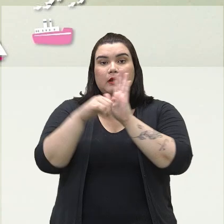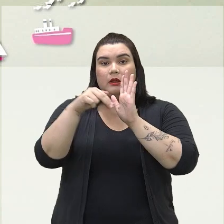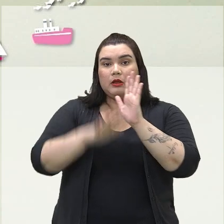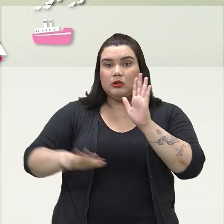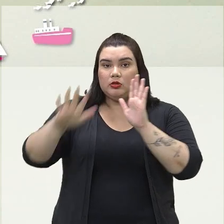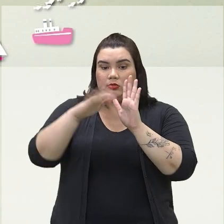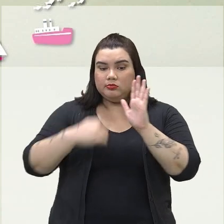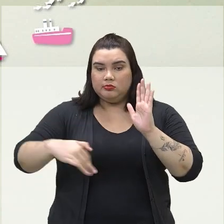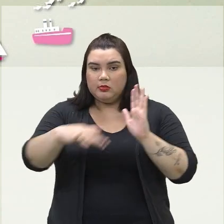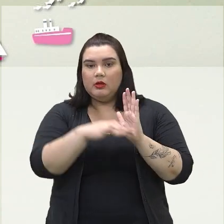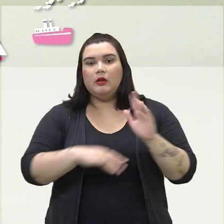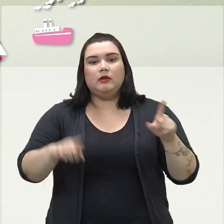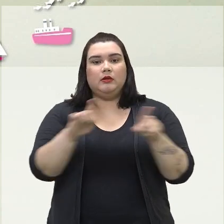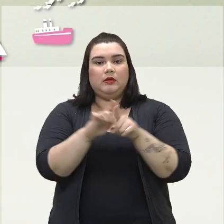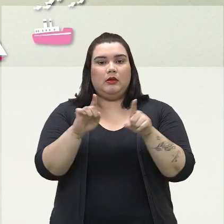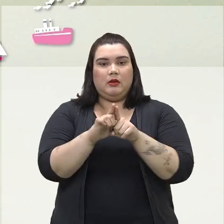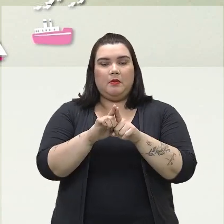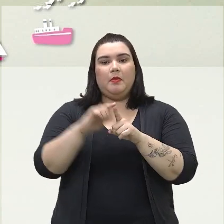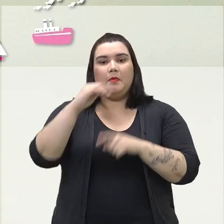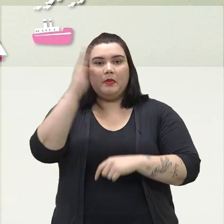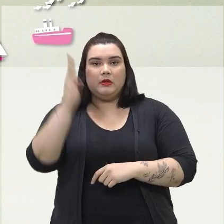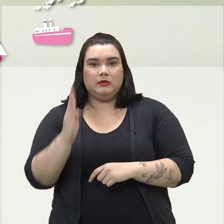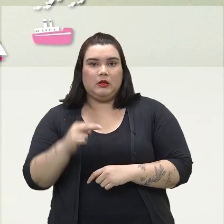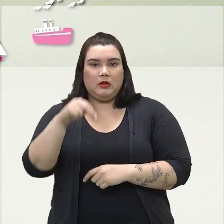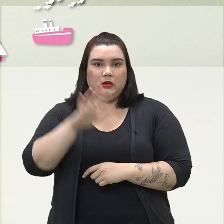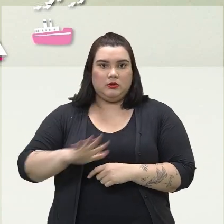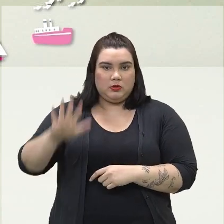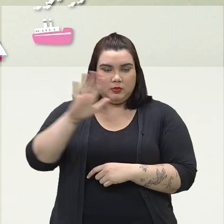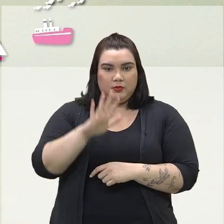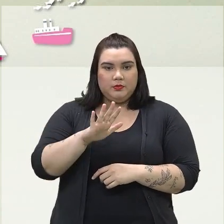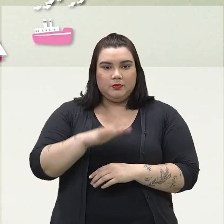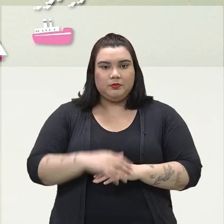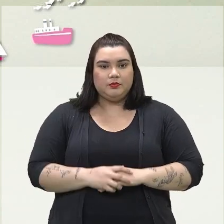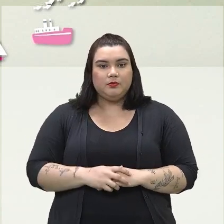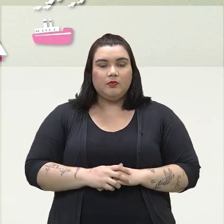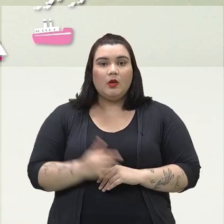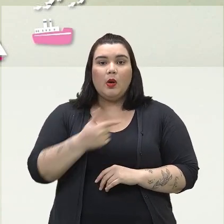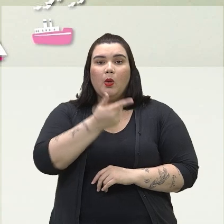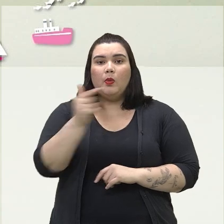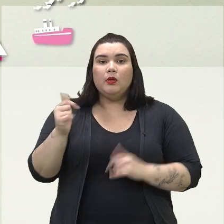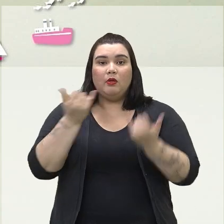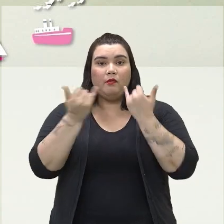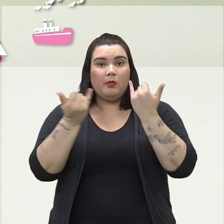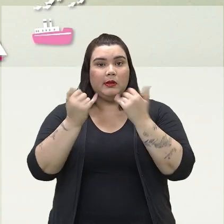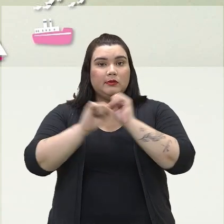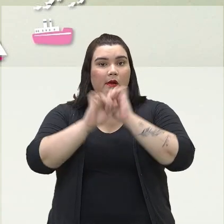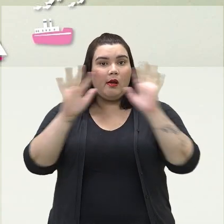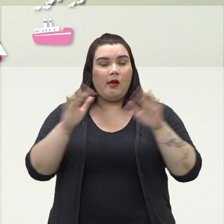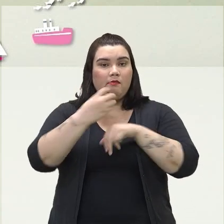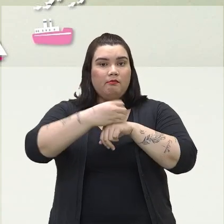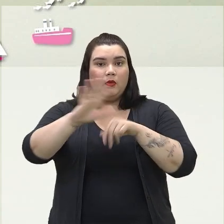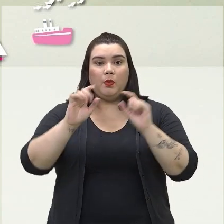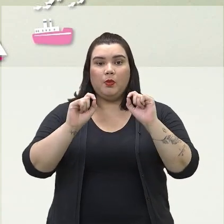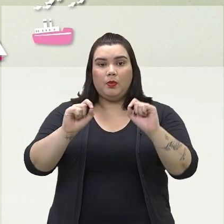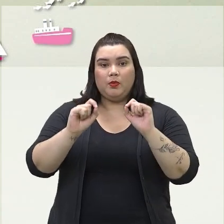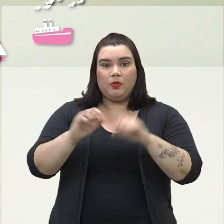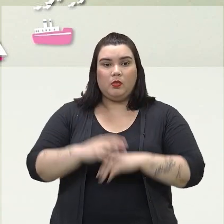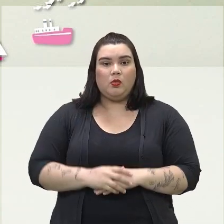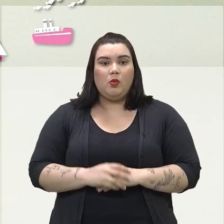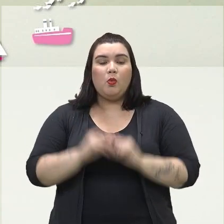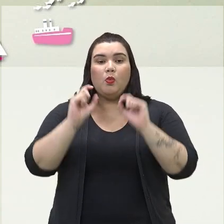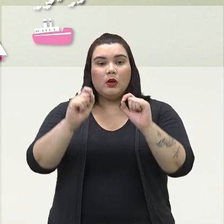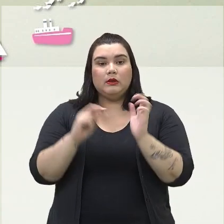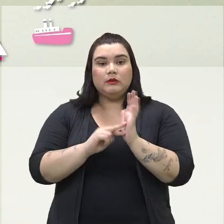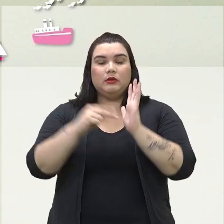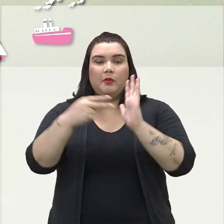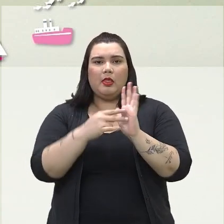e também da identidade nacional brasileira, certo? Outro ponto que eu gostaria de esclarecer aqui com vocês é a questão da definição do que